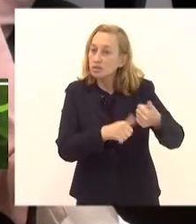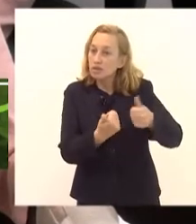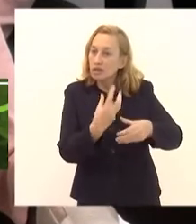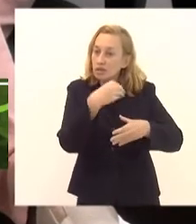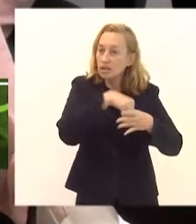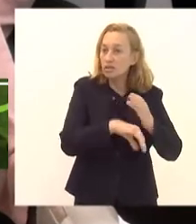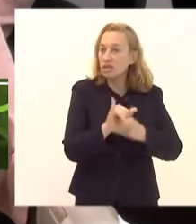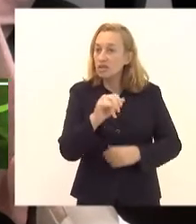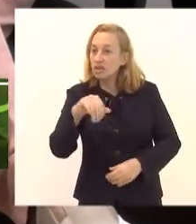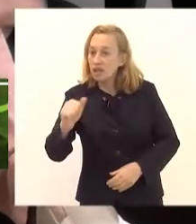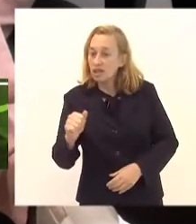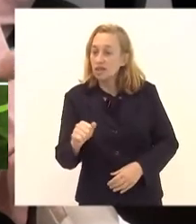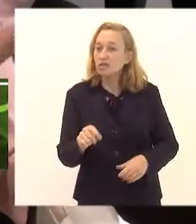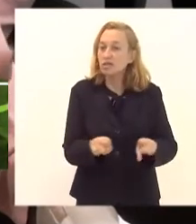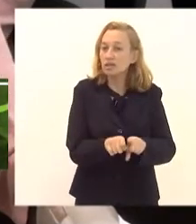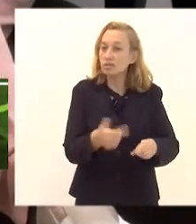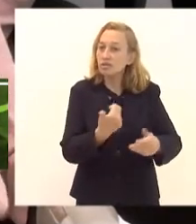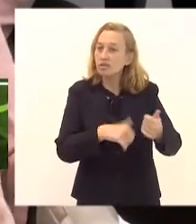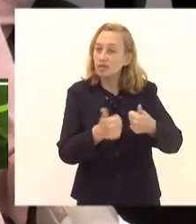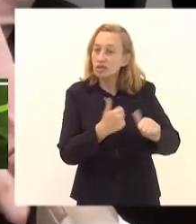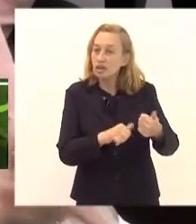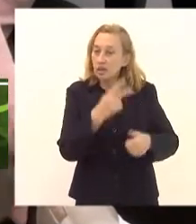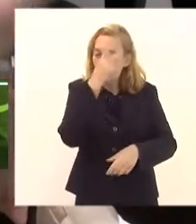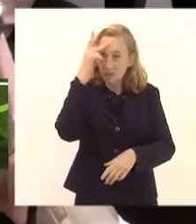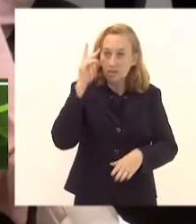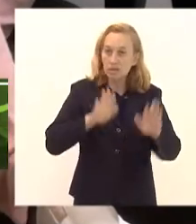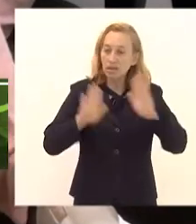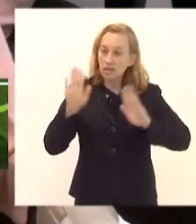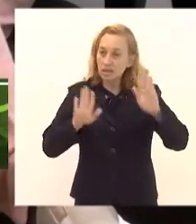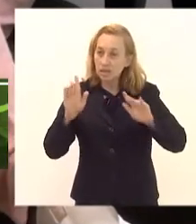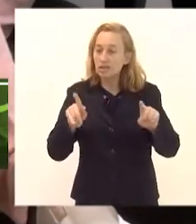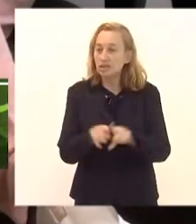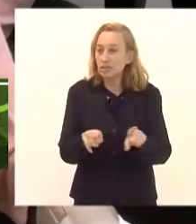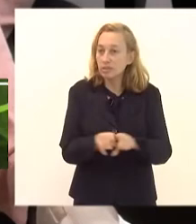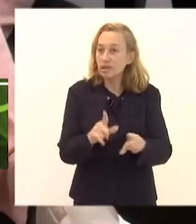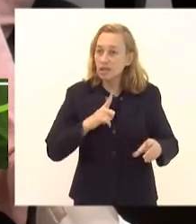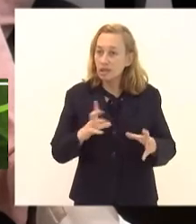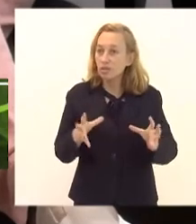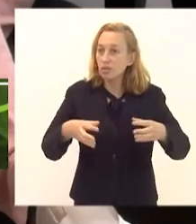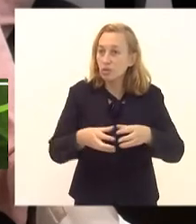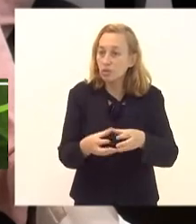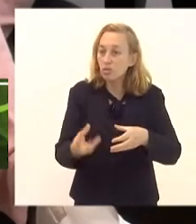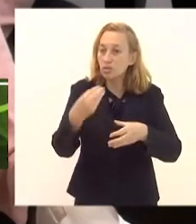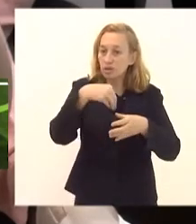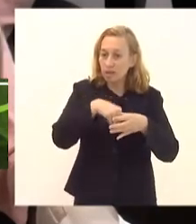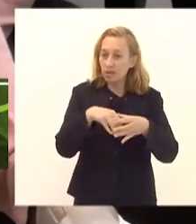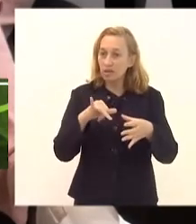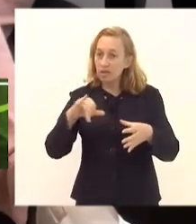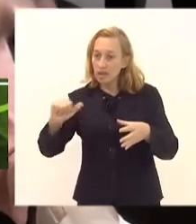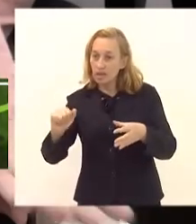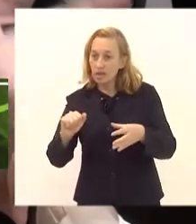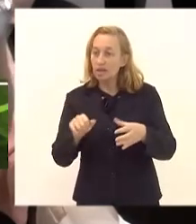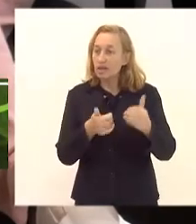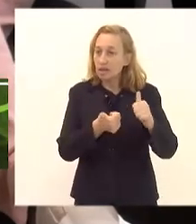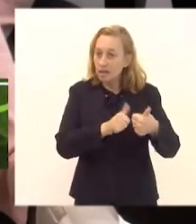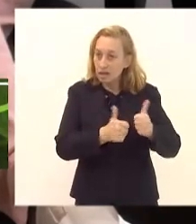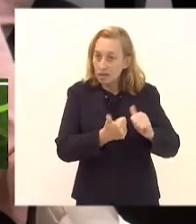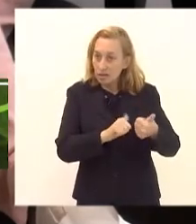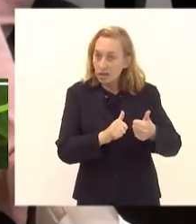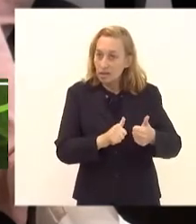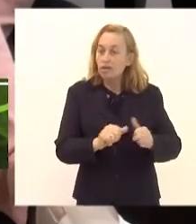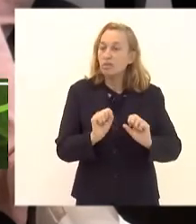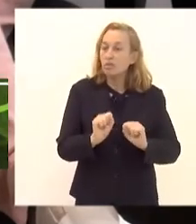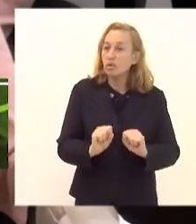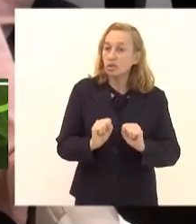do INEA, além da avaliação do pessoal da licença também, que tem uma equipe dentro do INEA de licenciamento, que avalia para eles